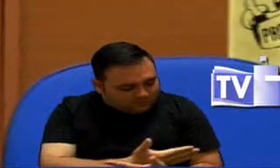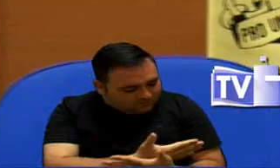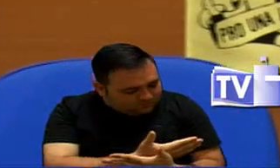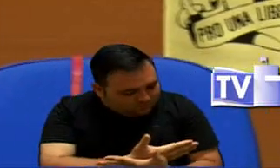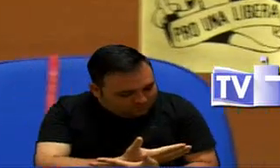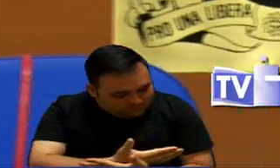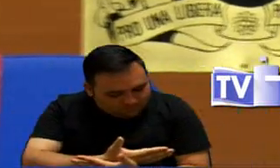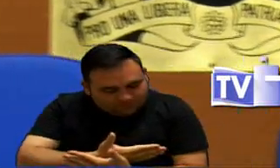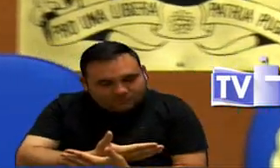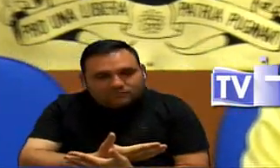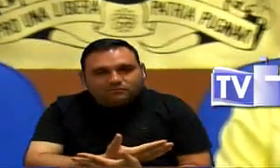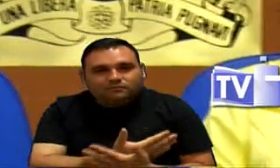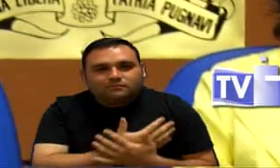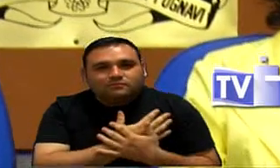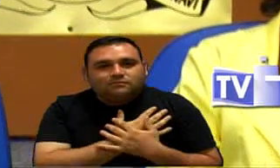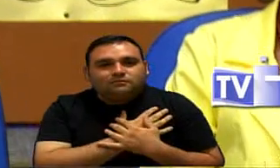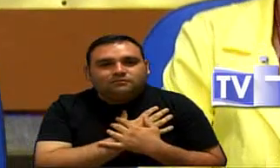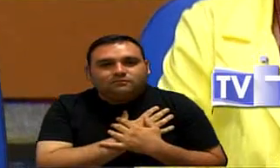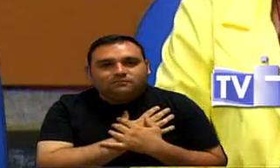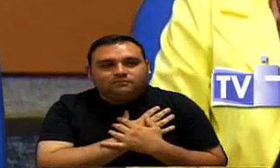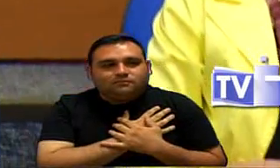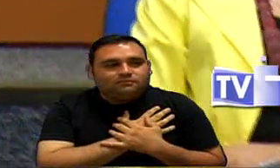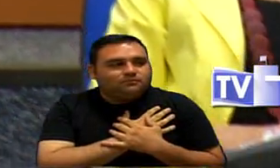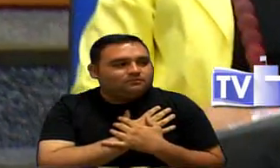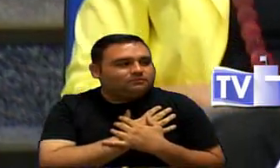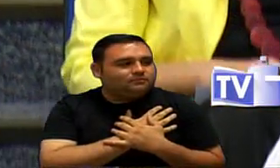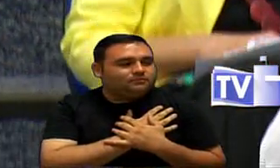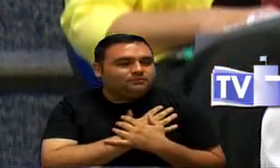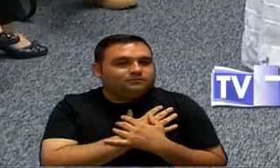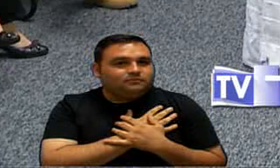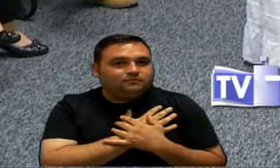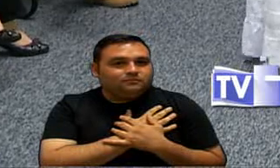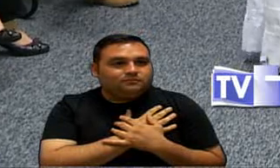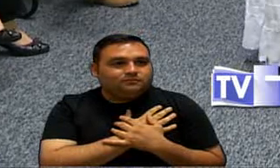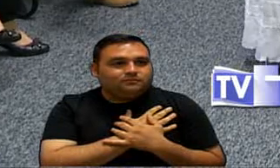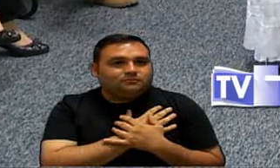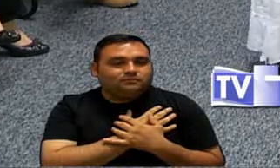Embala eu, mamãe.